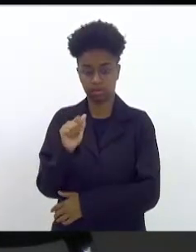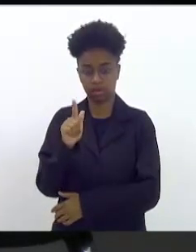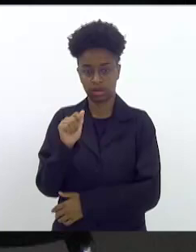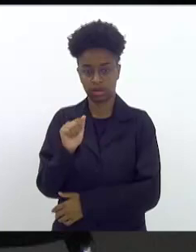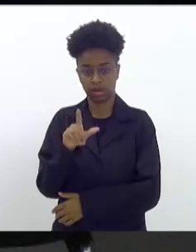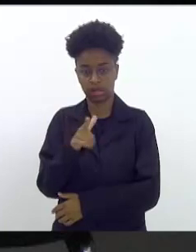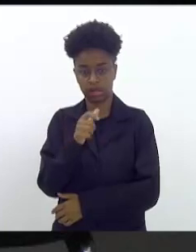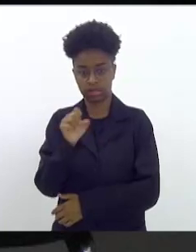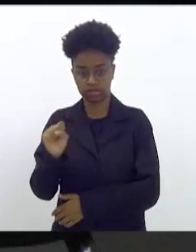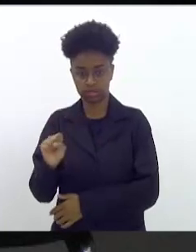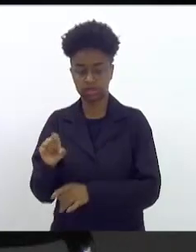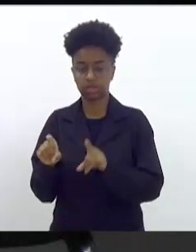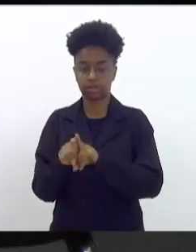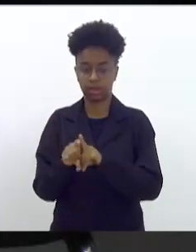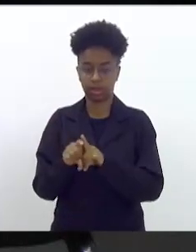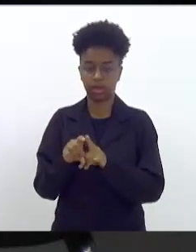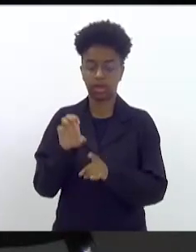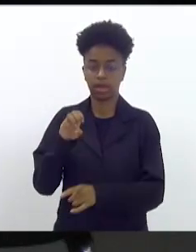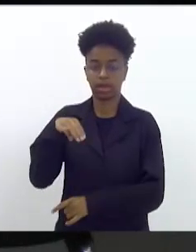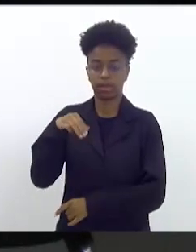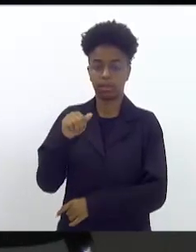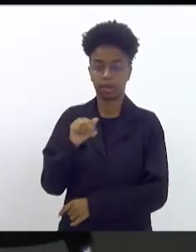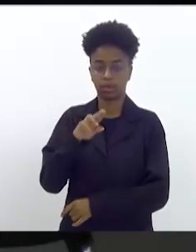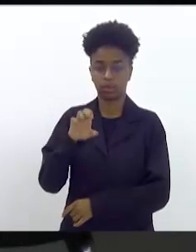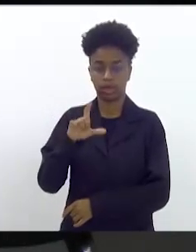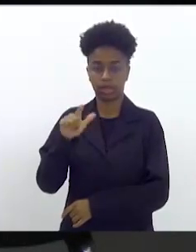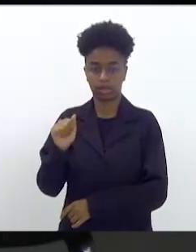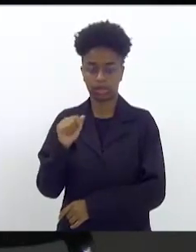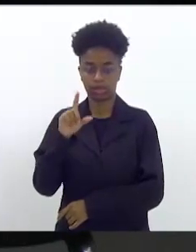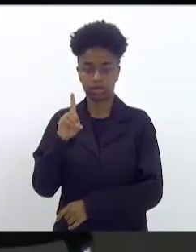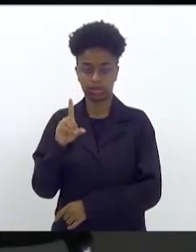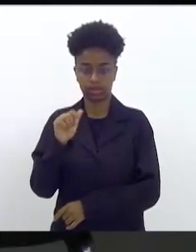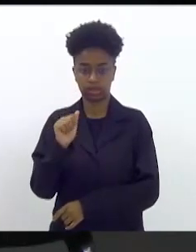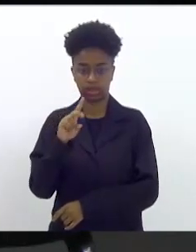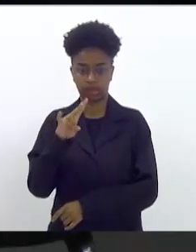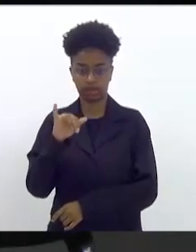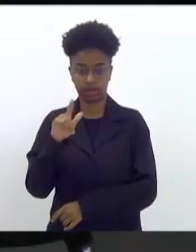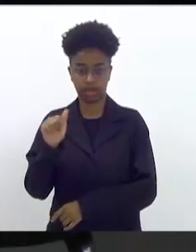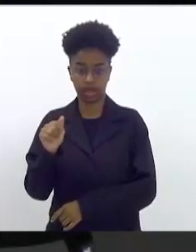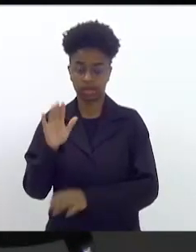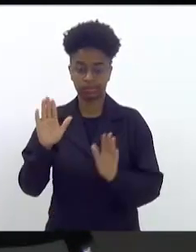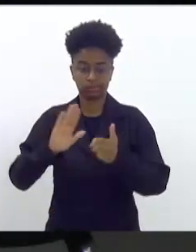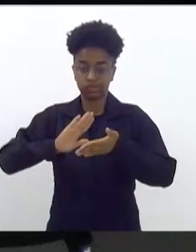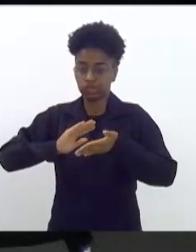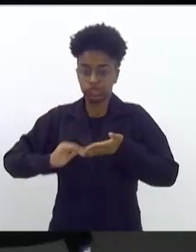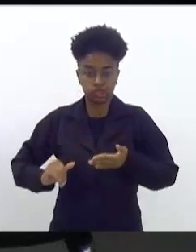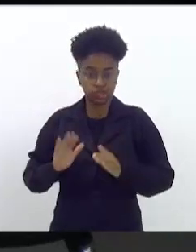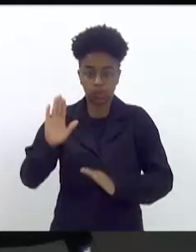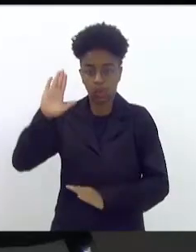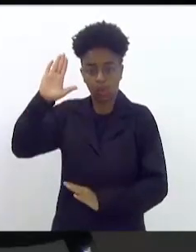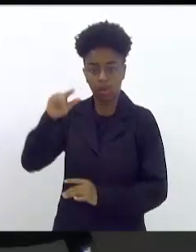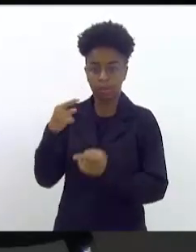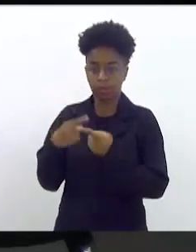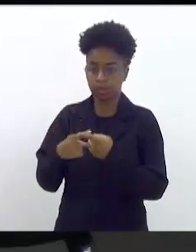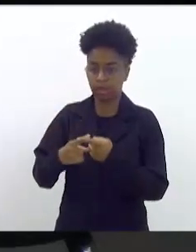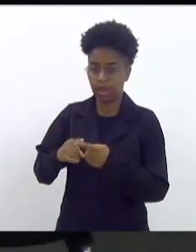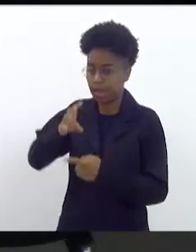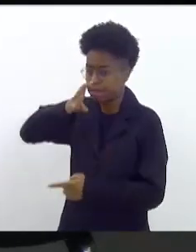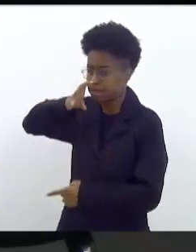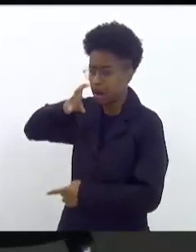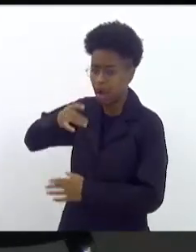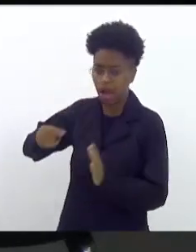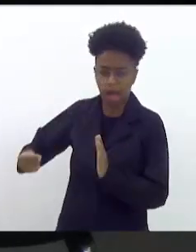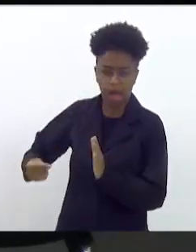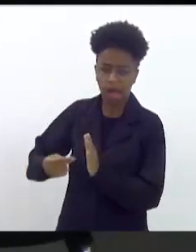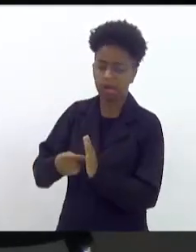a Manuela Dávila, que até mesmo retirou a sua candidatura porque as ameaças também chegaram